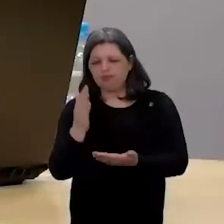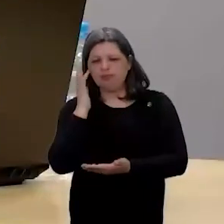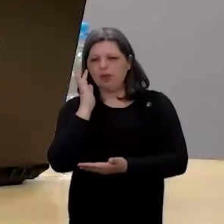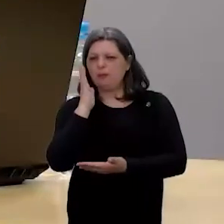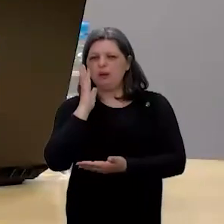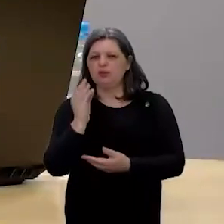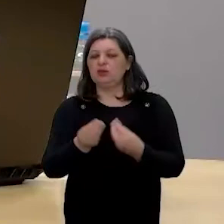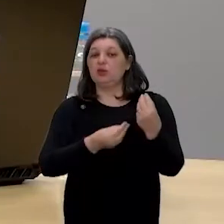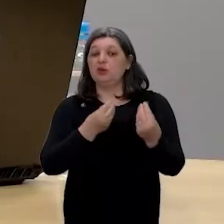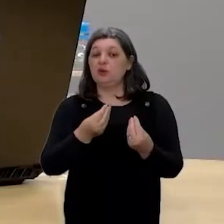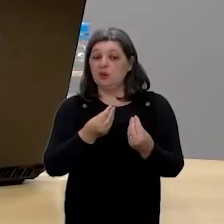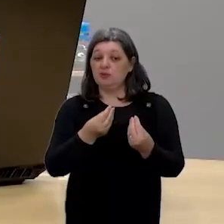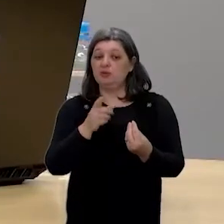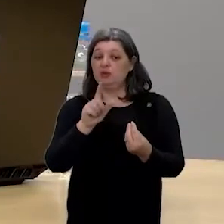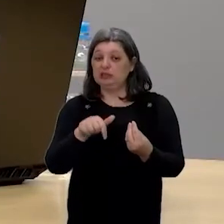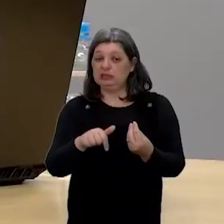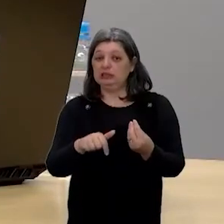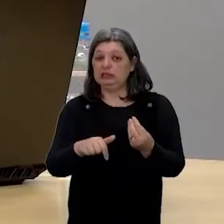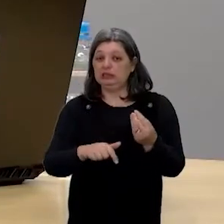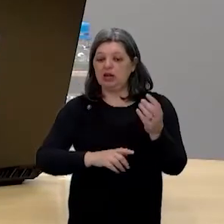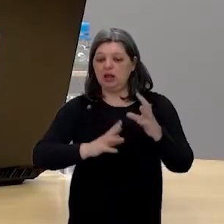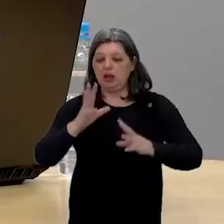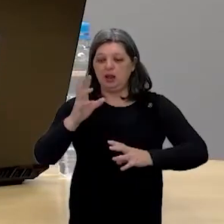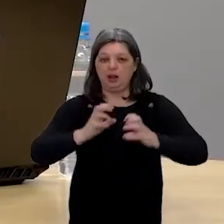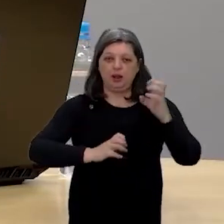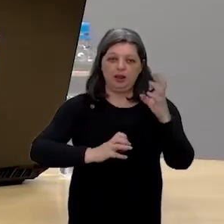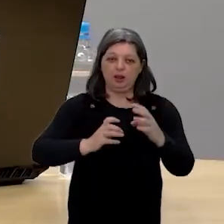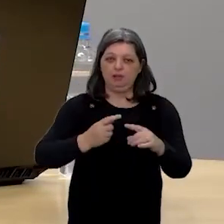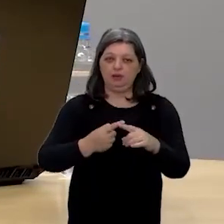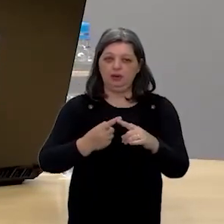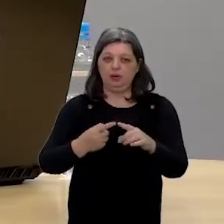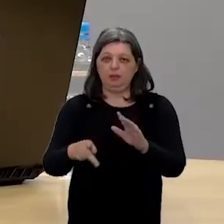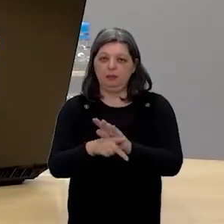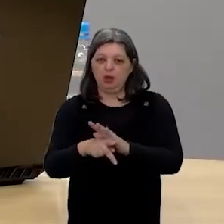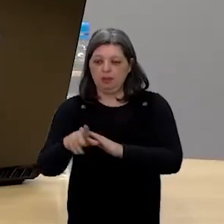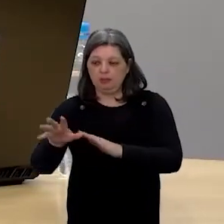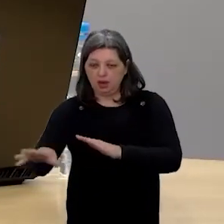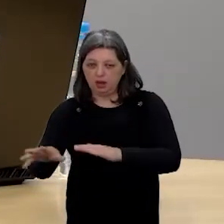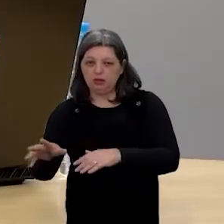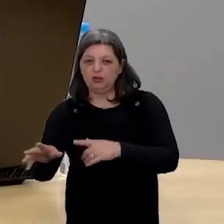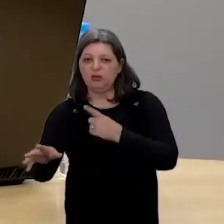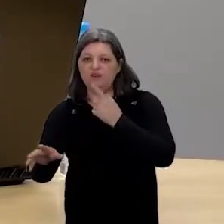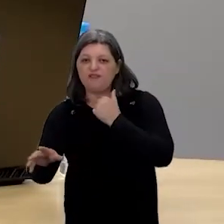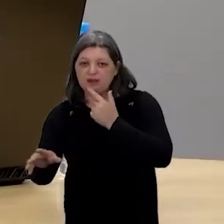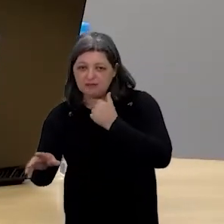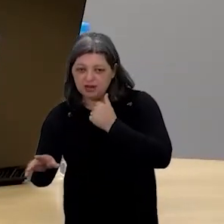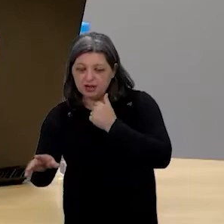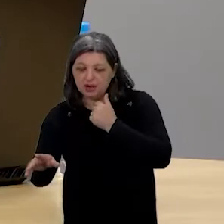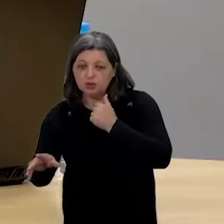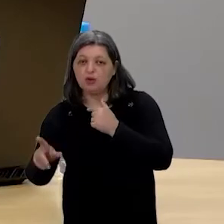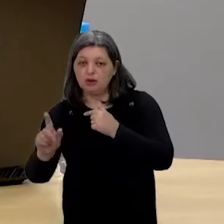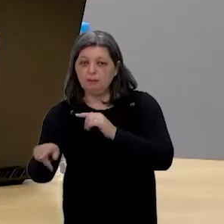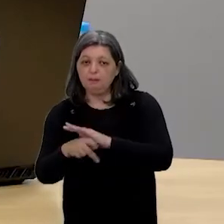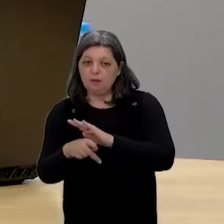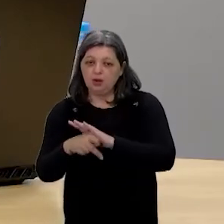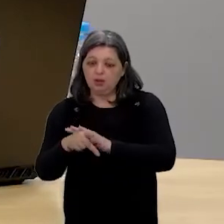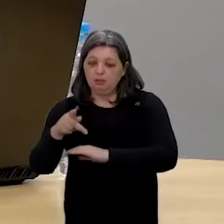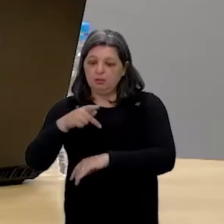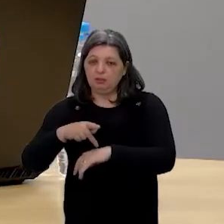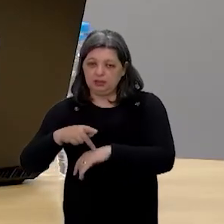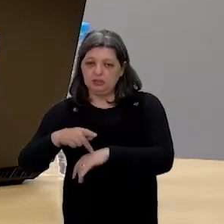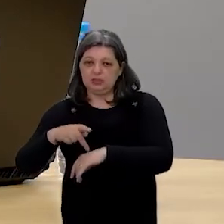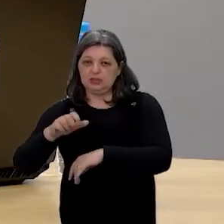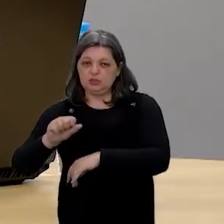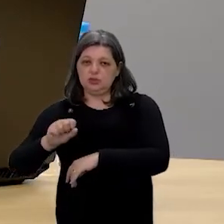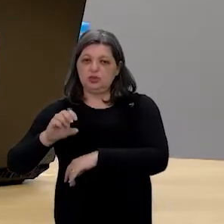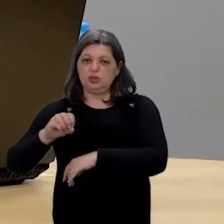imaginar a treta, né? O lado vermelho é soviético. É claro que os soviéticos vão colocar ali naquele território o